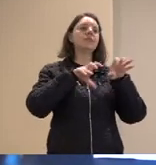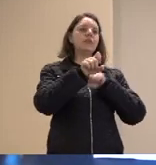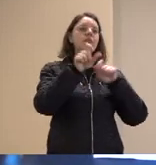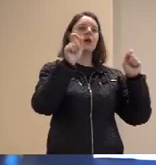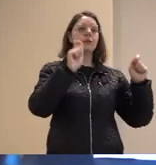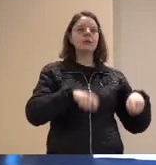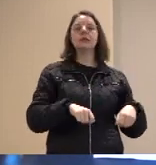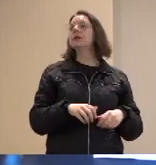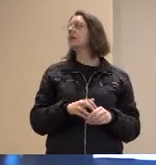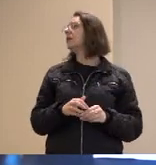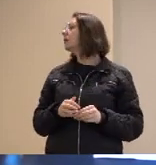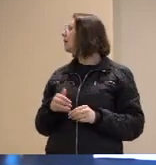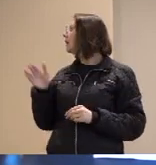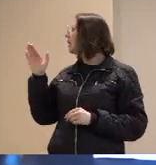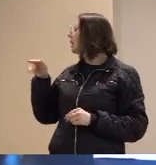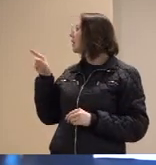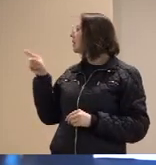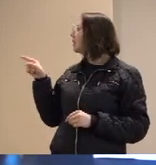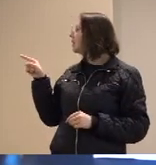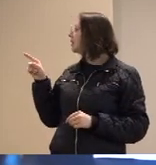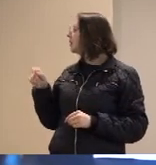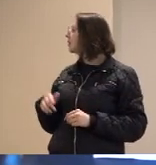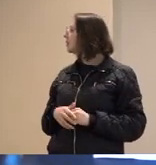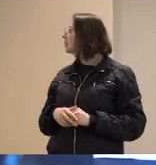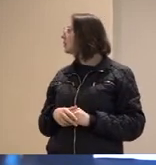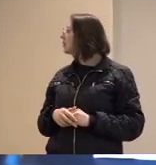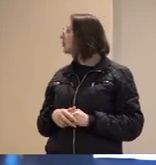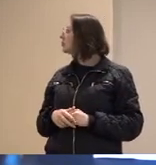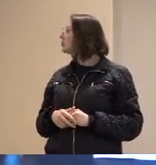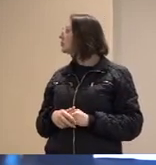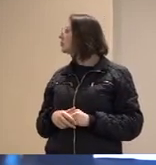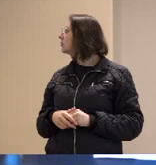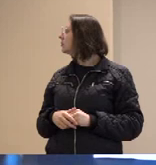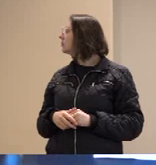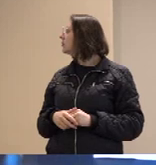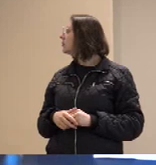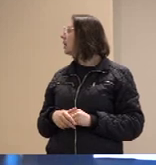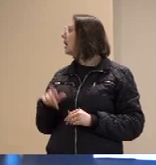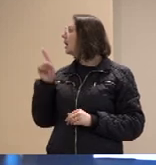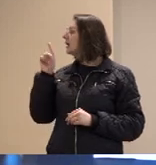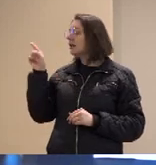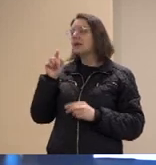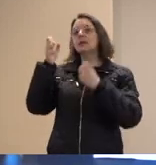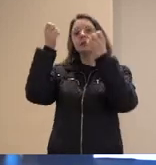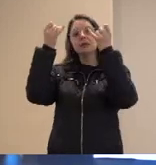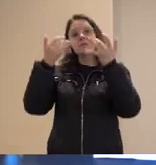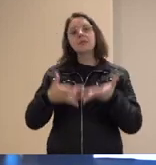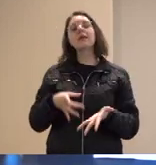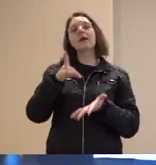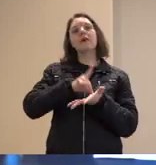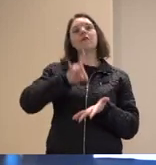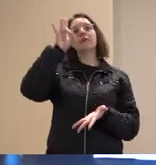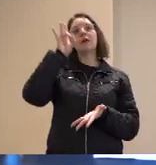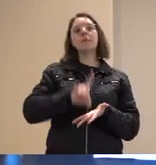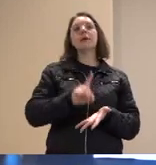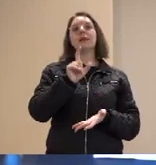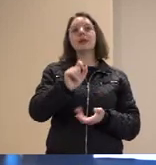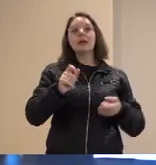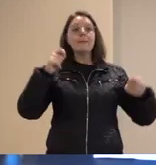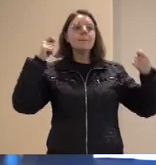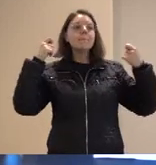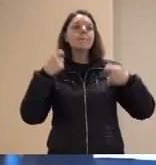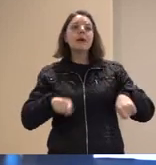É aqui, gente, nesse compromisso que está dito e reafirmado, que